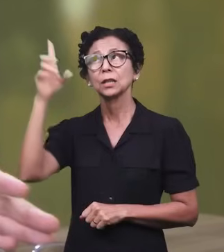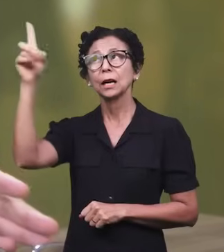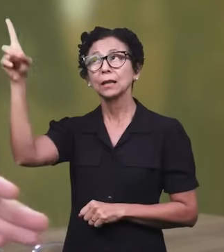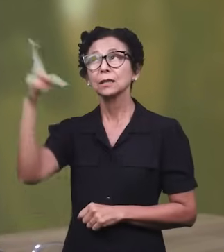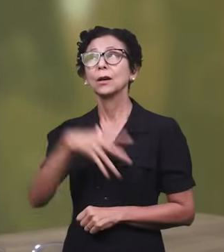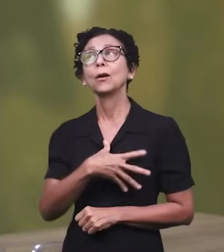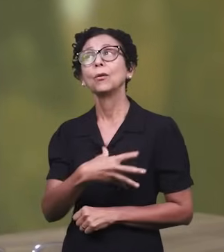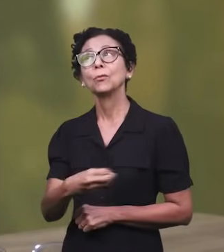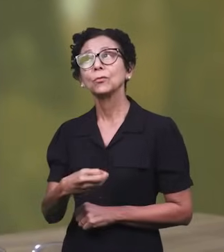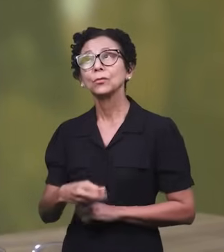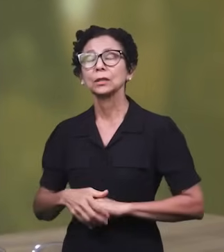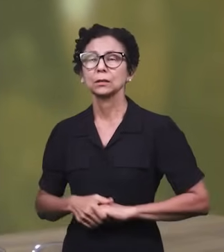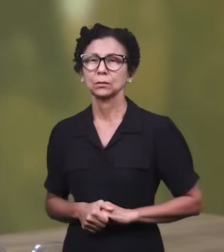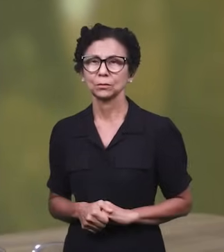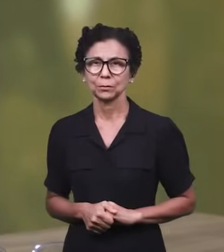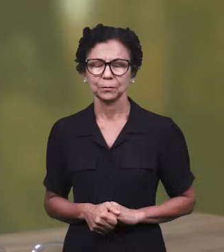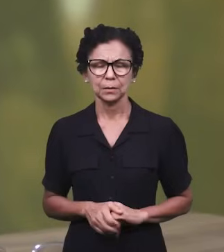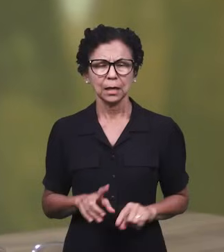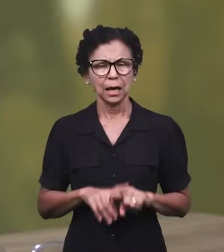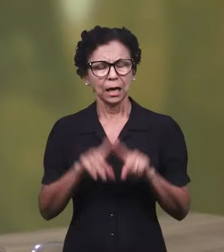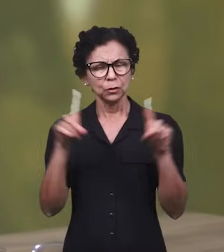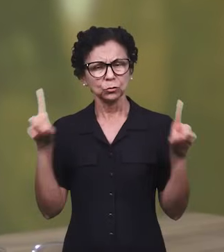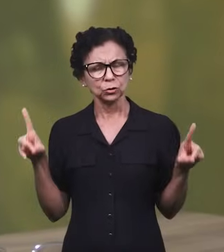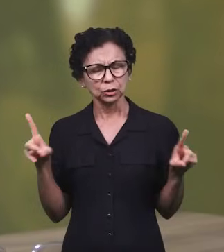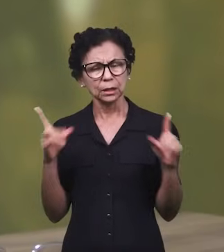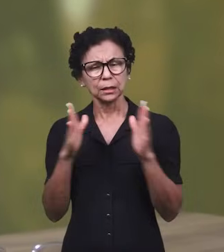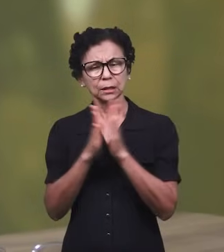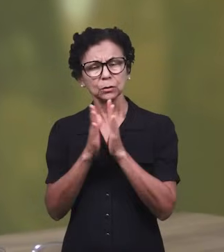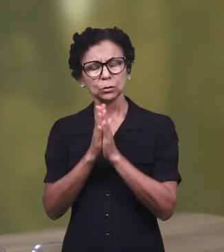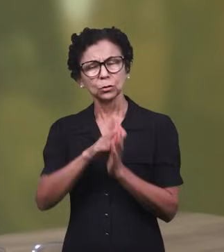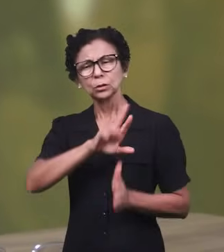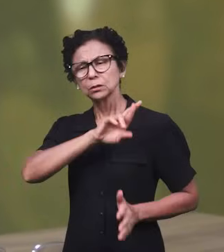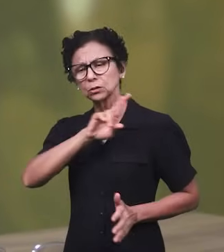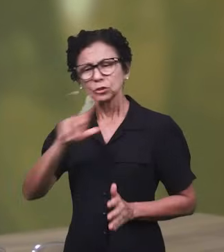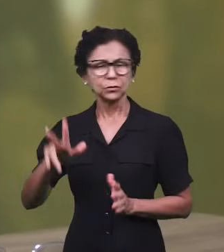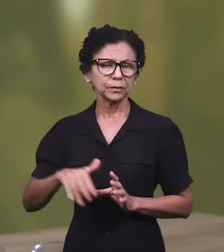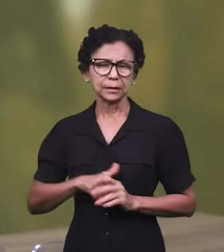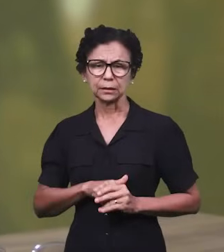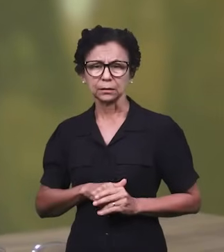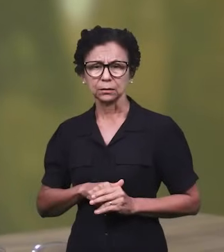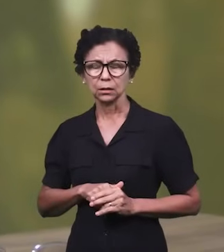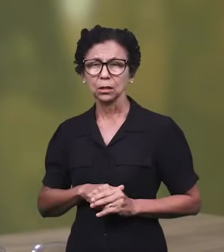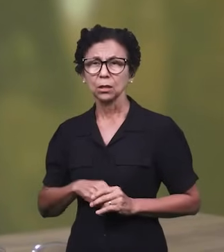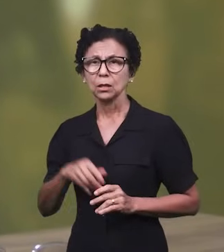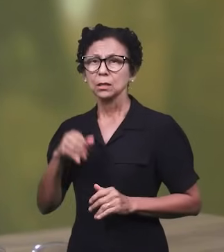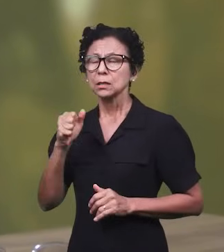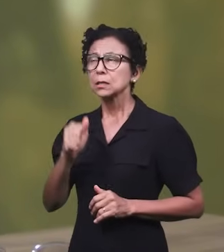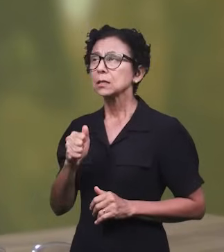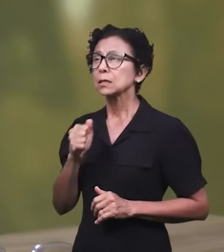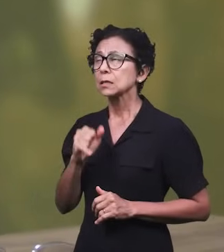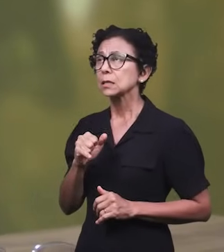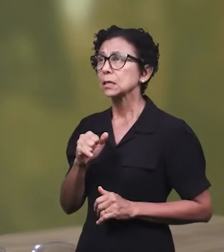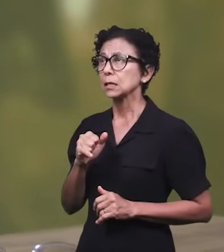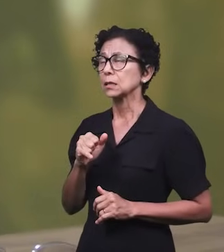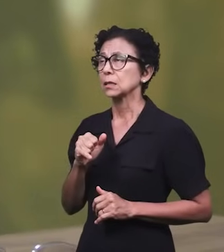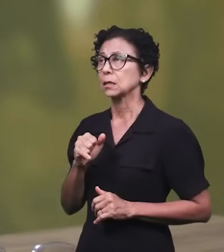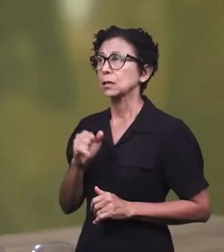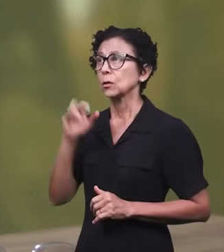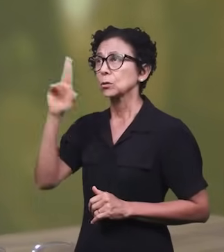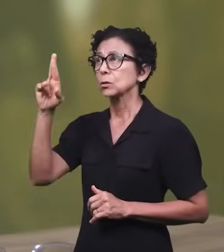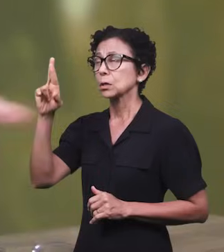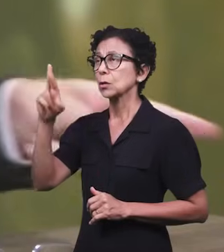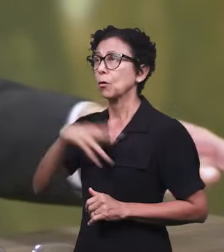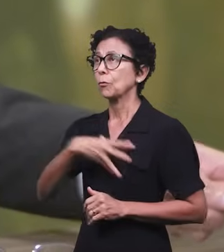nunca teve. No dia que ela fez a oração, ela incluiu a obra no pedido: Senhor, se o Senhor me der, eu darei ao Senhor, ele será para a tua